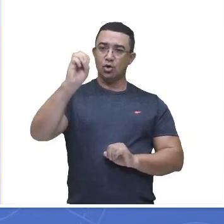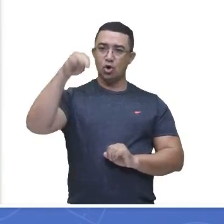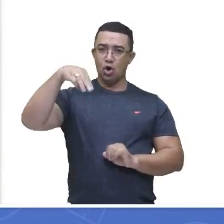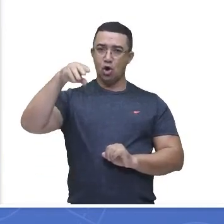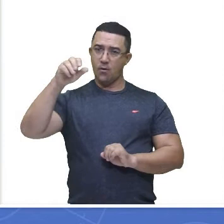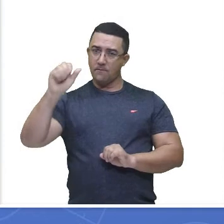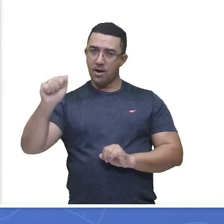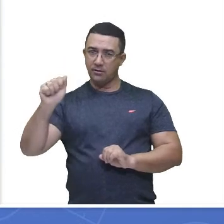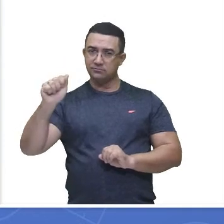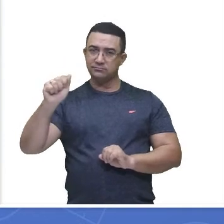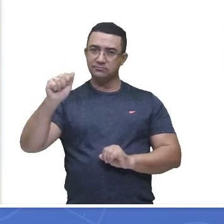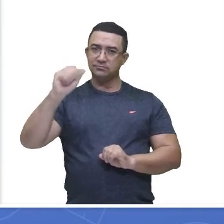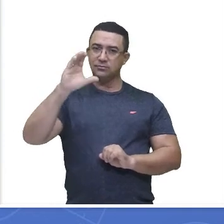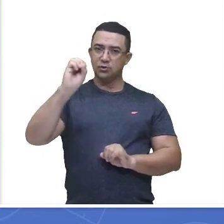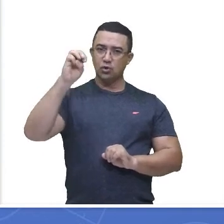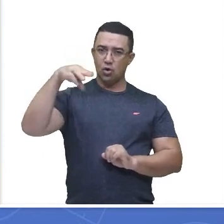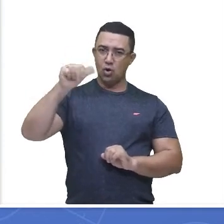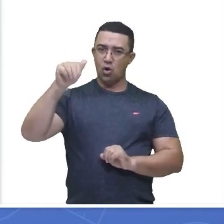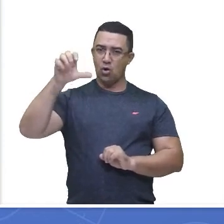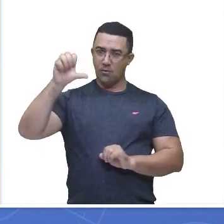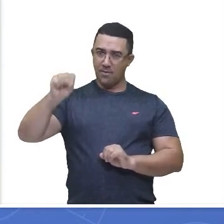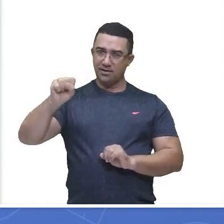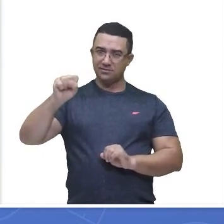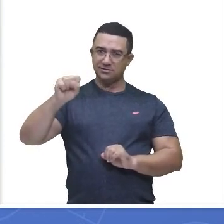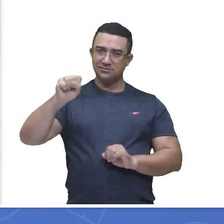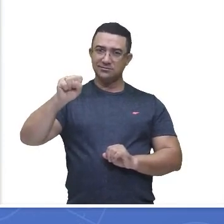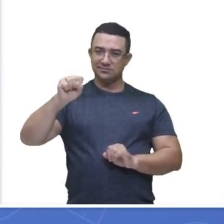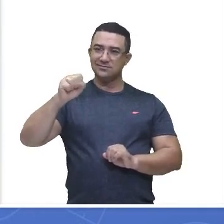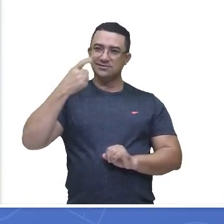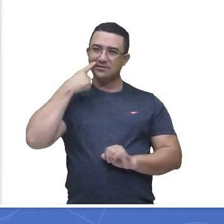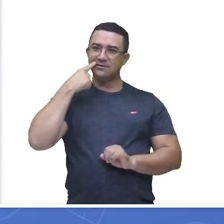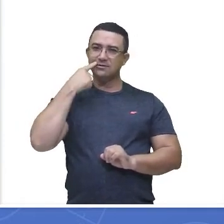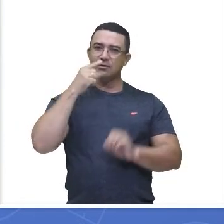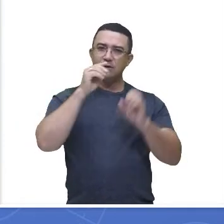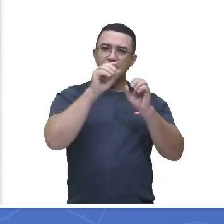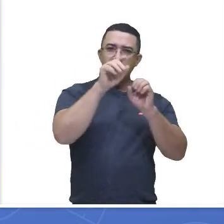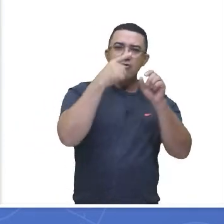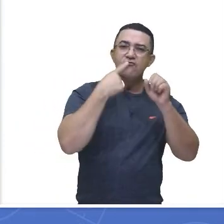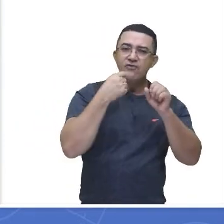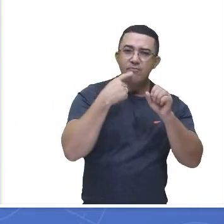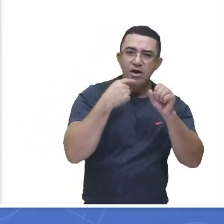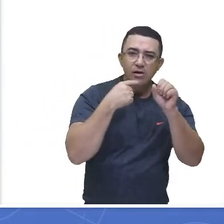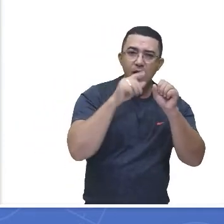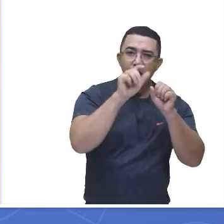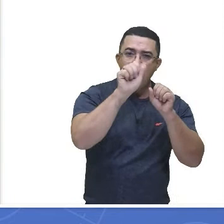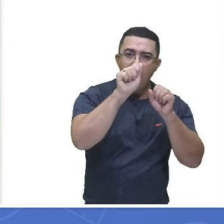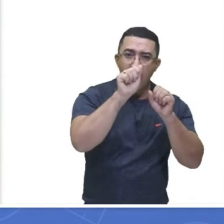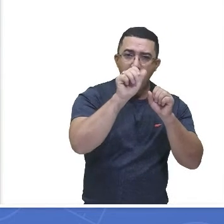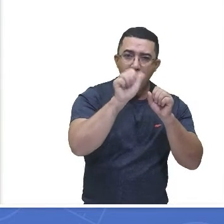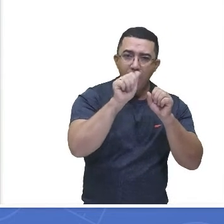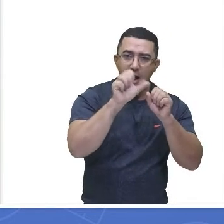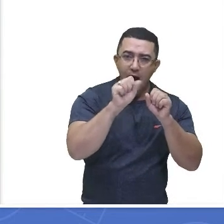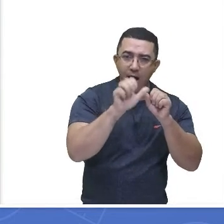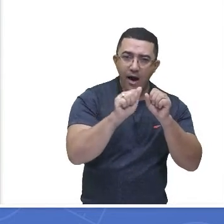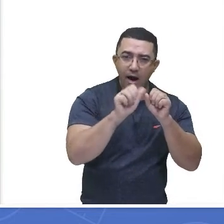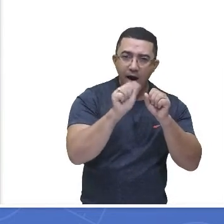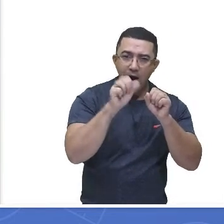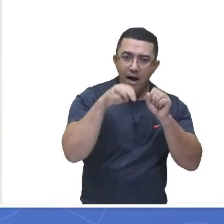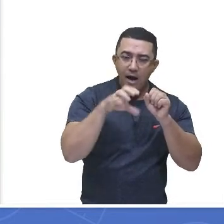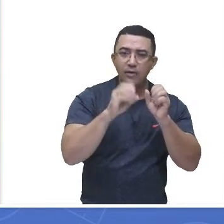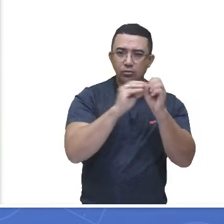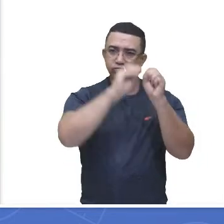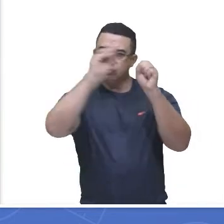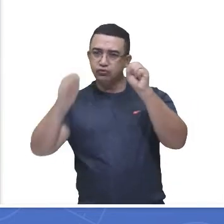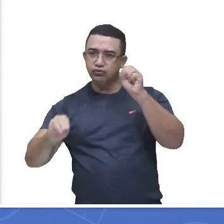olha. Eu quero conjugar o verbo comer no presente, do subjuntivo. Então, ficou como? Que eu